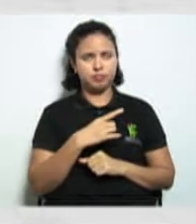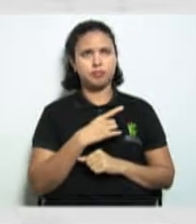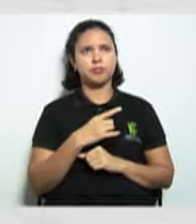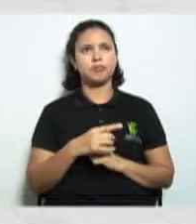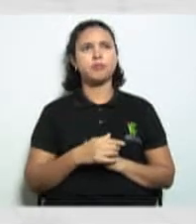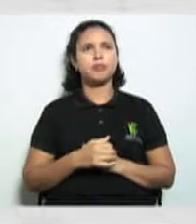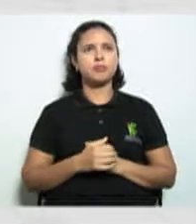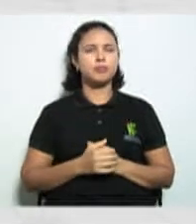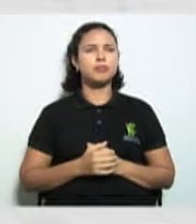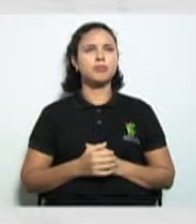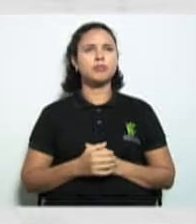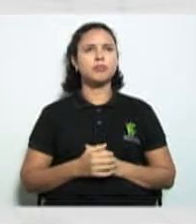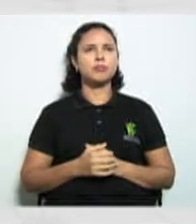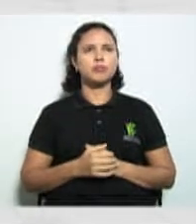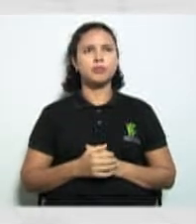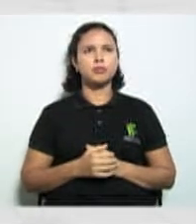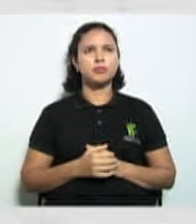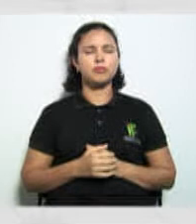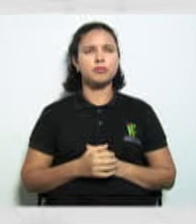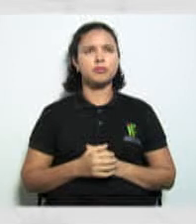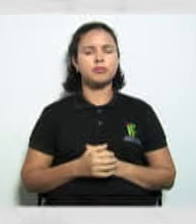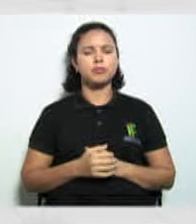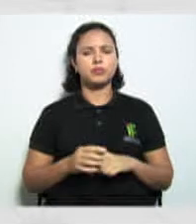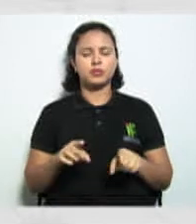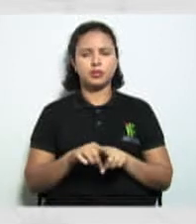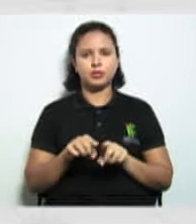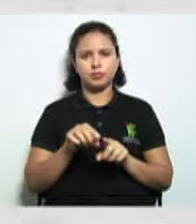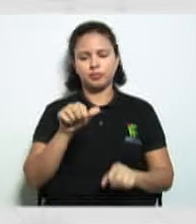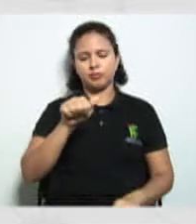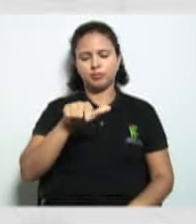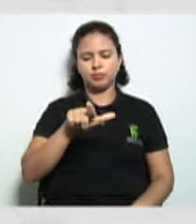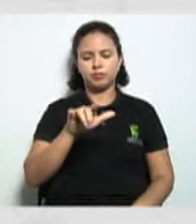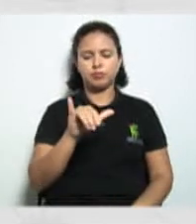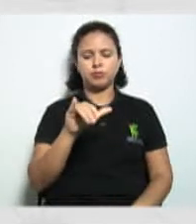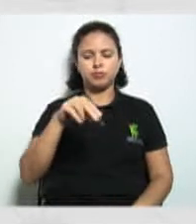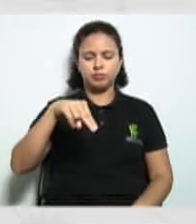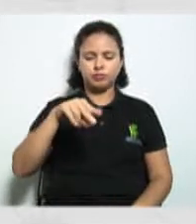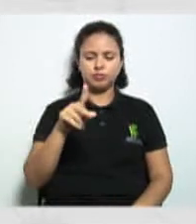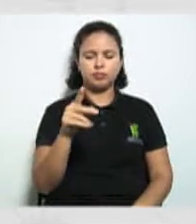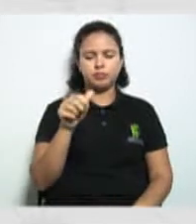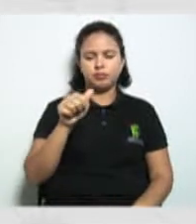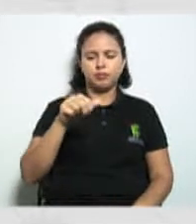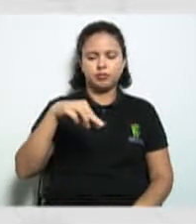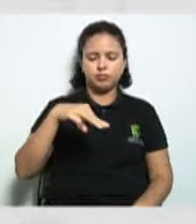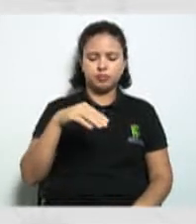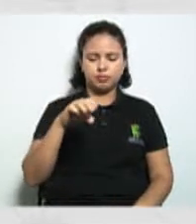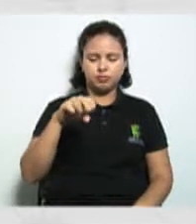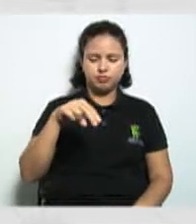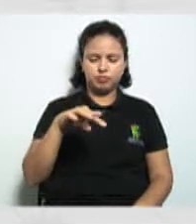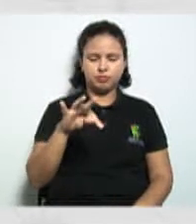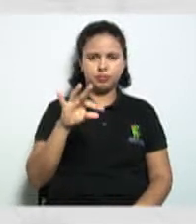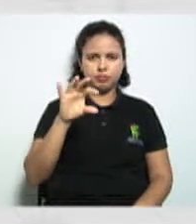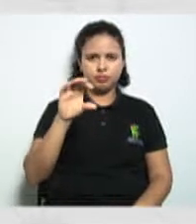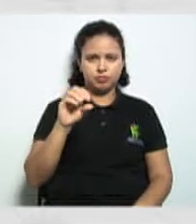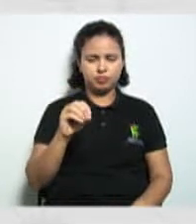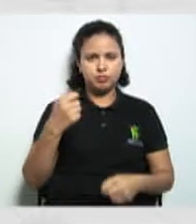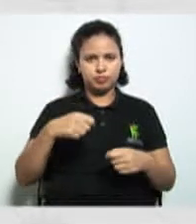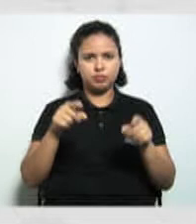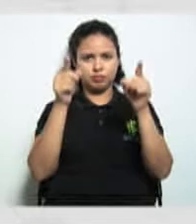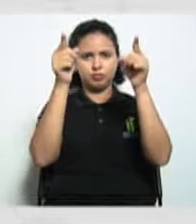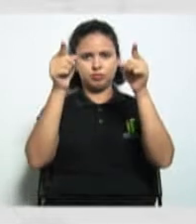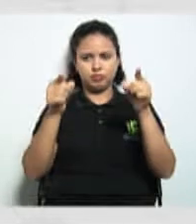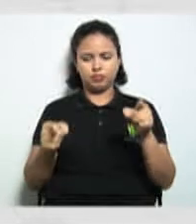tá? E o alinhamento tem que estar justificado, tá? Tem que estar